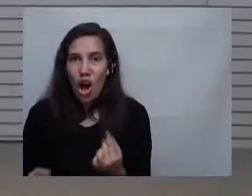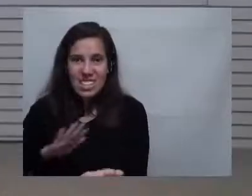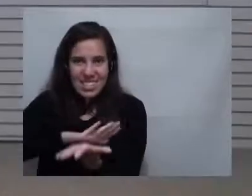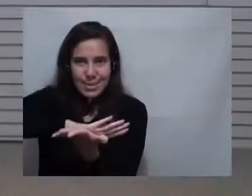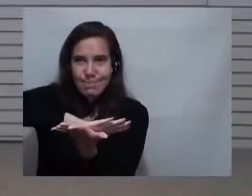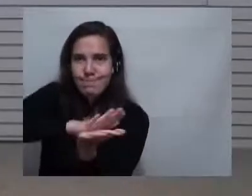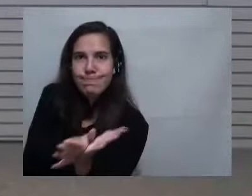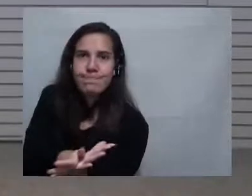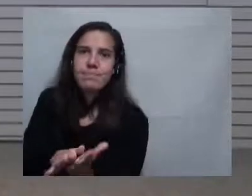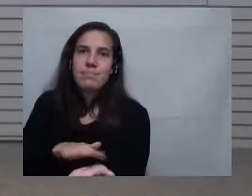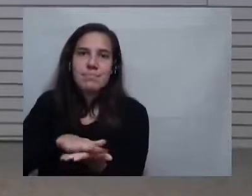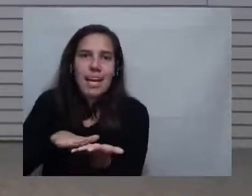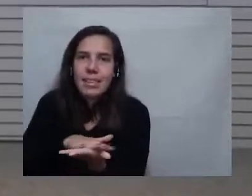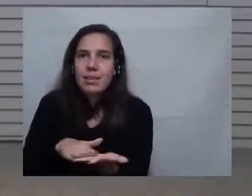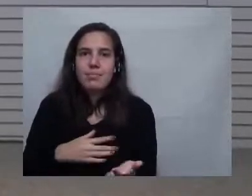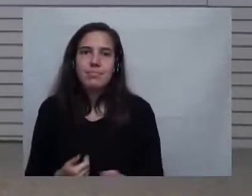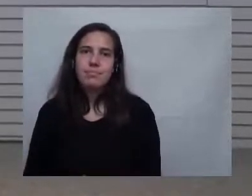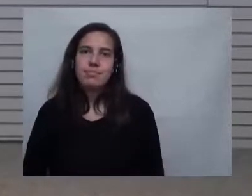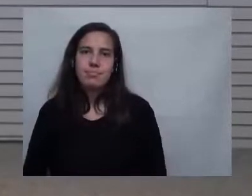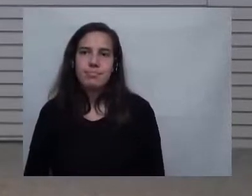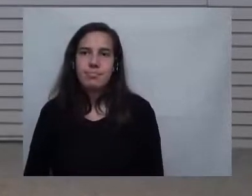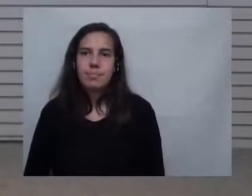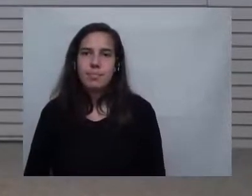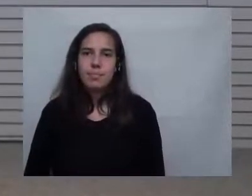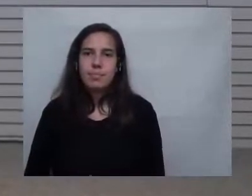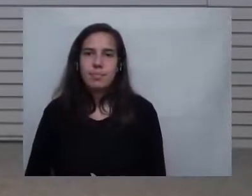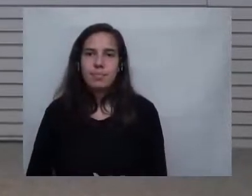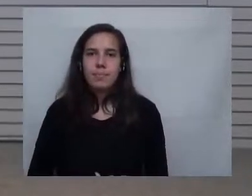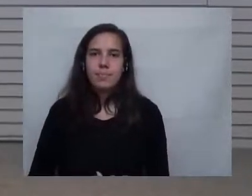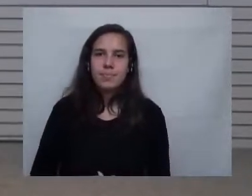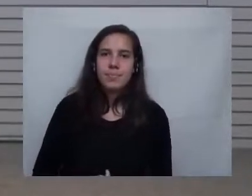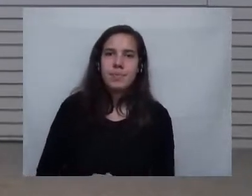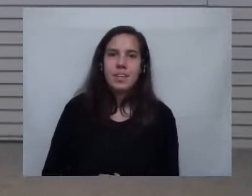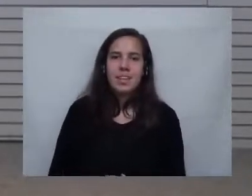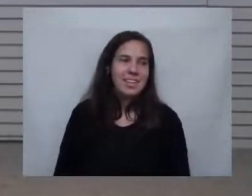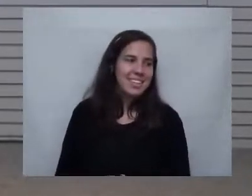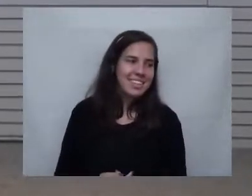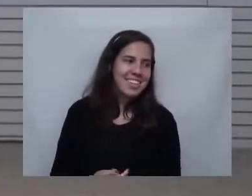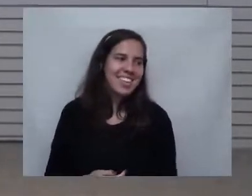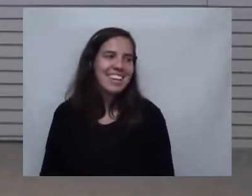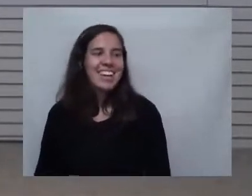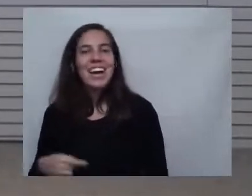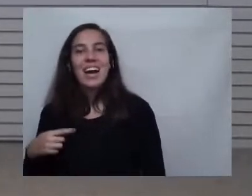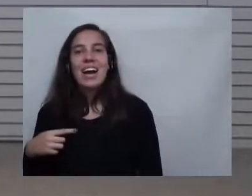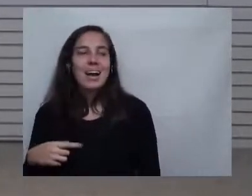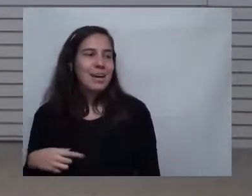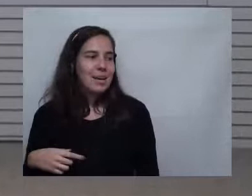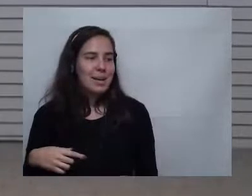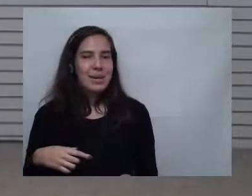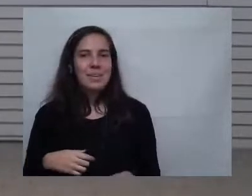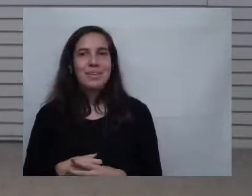o urubu é covarde e eu passei por um urubu sexta-feira